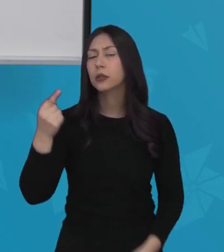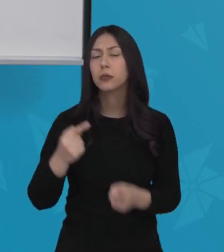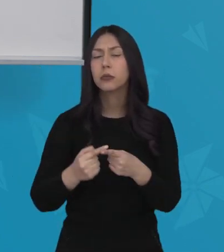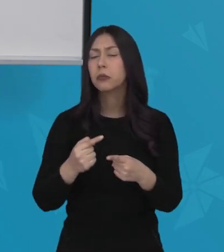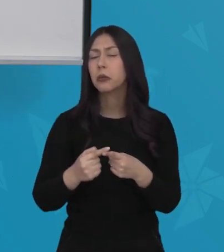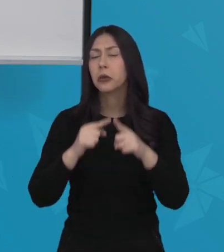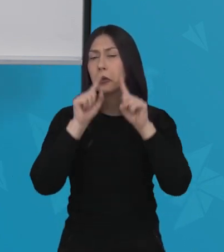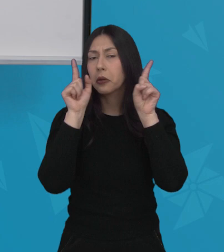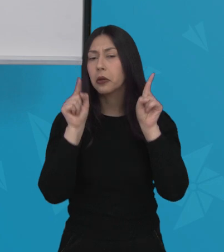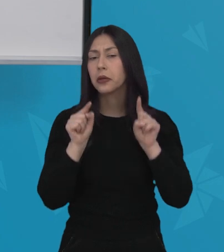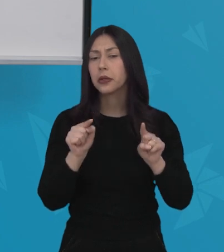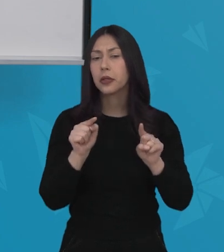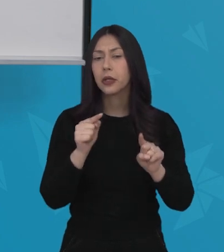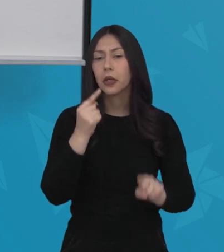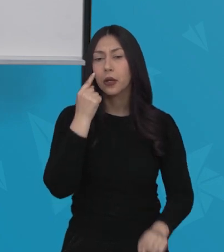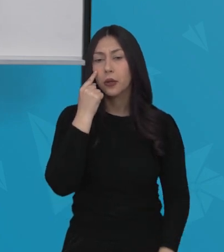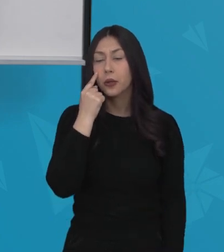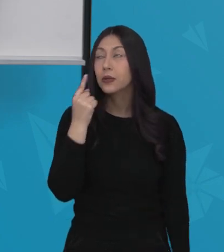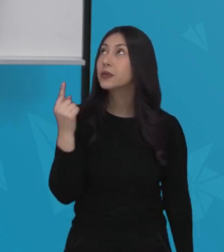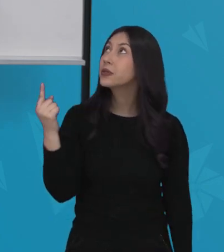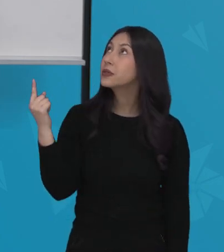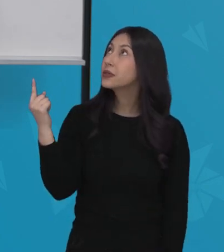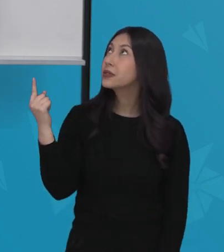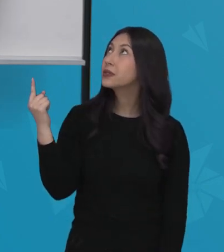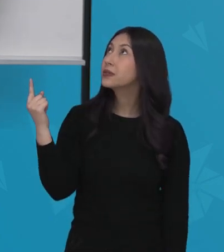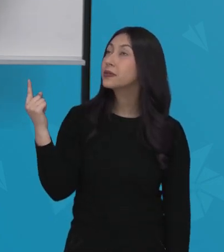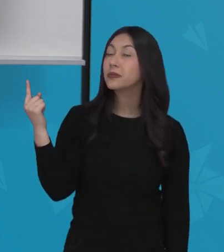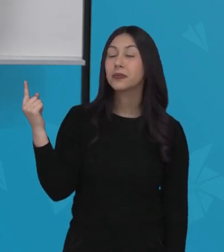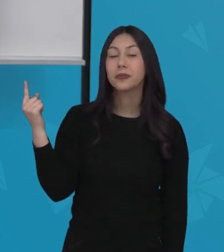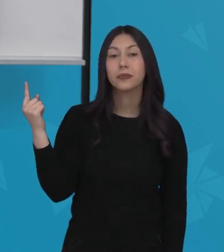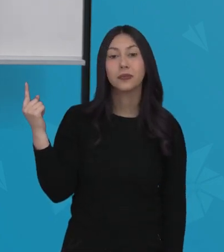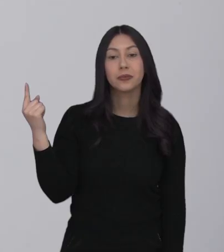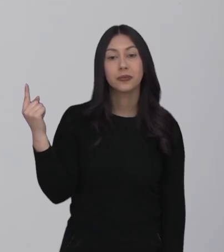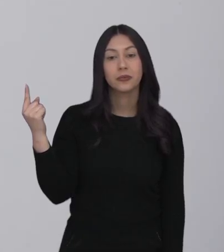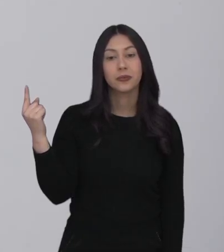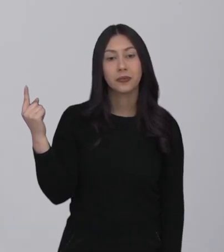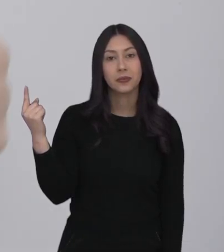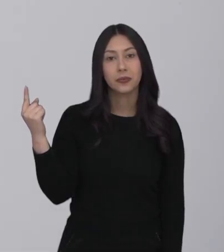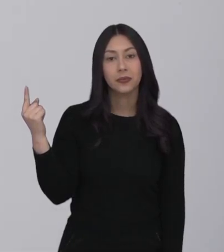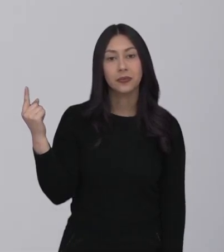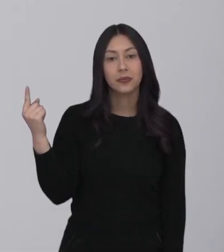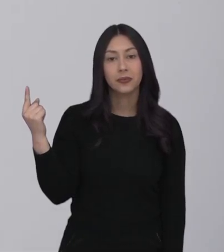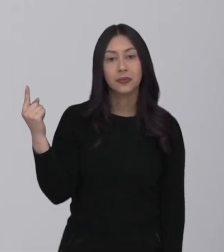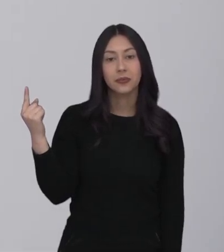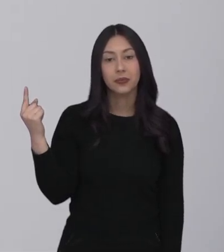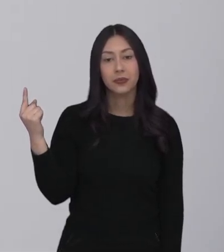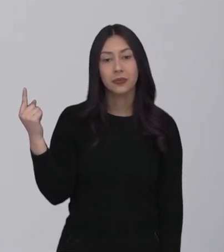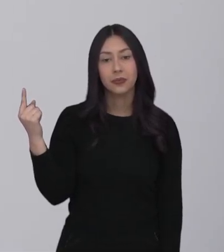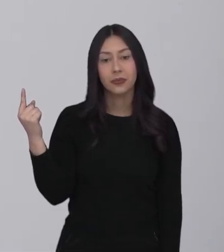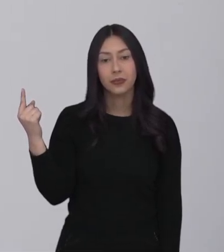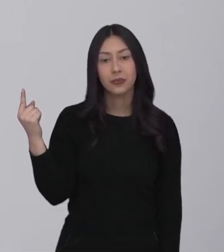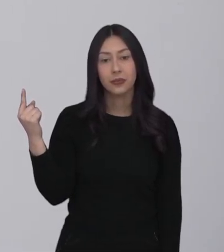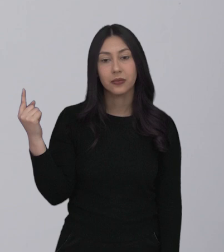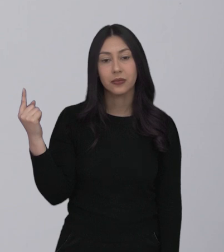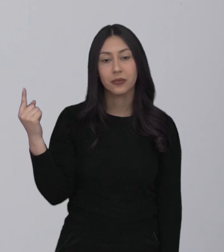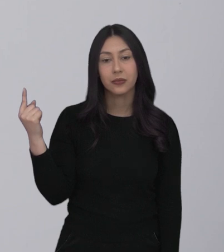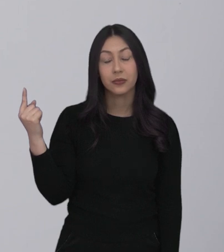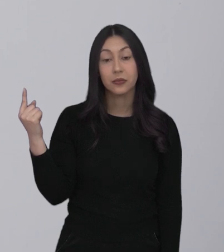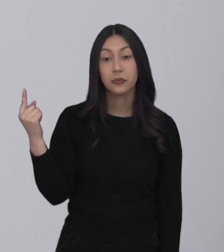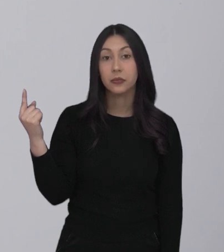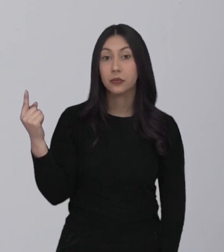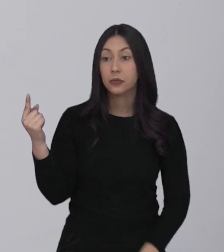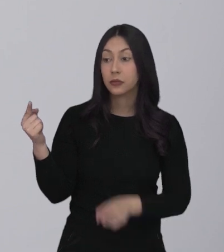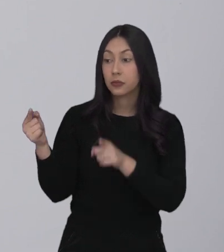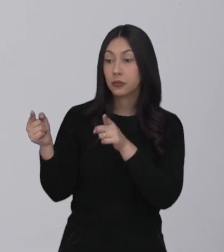daí? Vamos olhar para esse 10 vezes 10 vezes 10. 10 vezes 10 vezes 10, é isso.